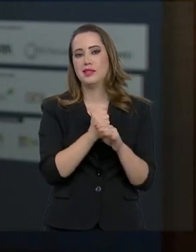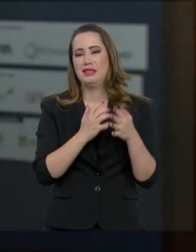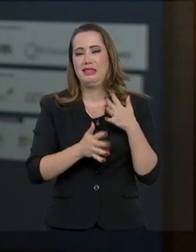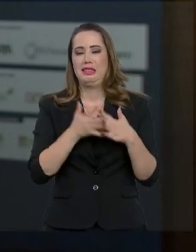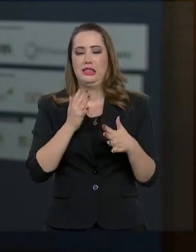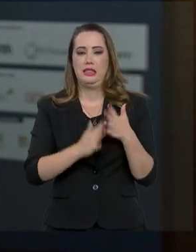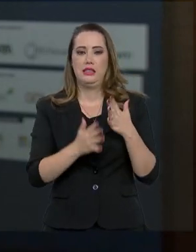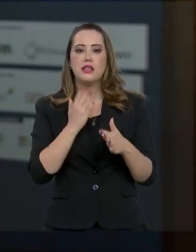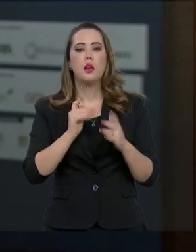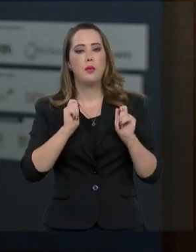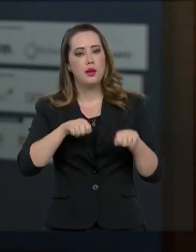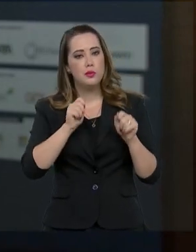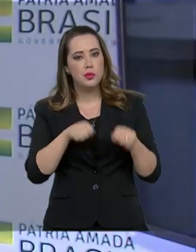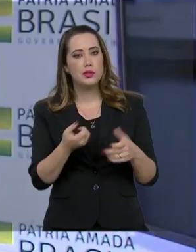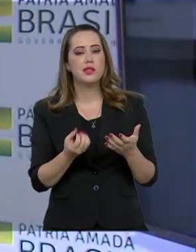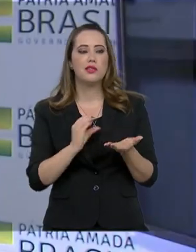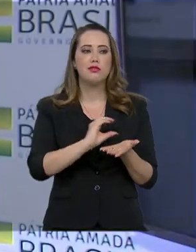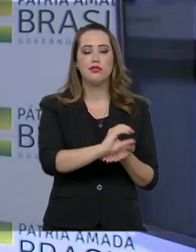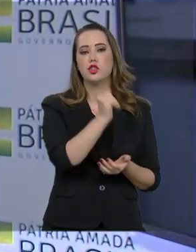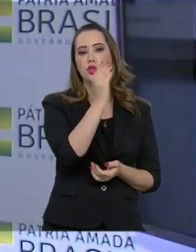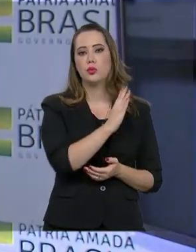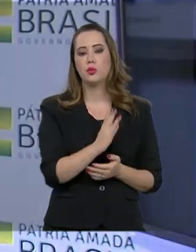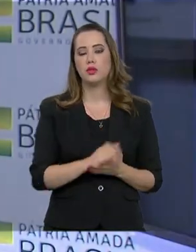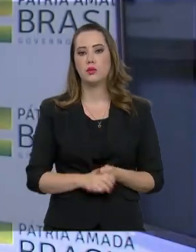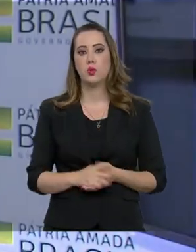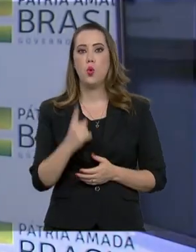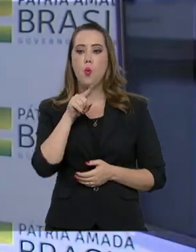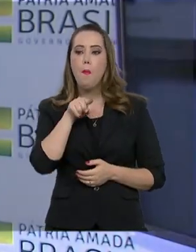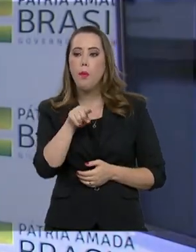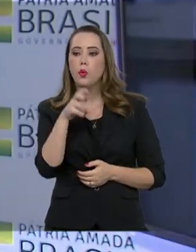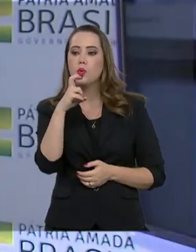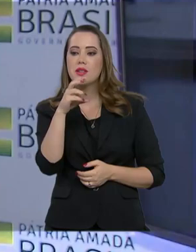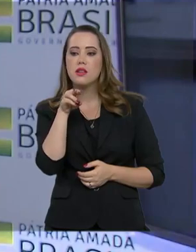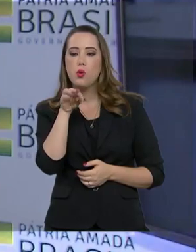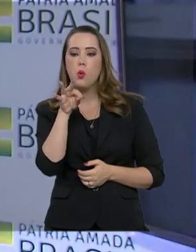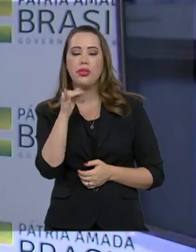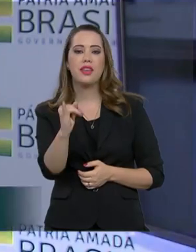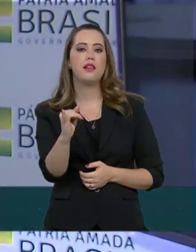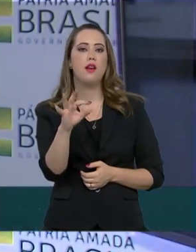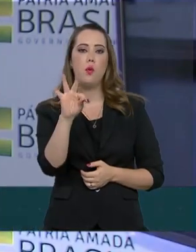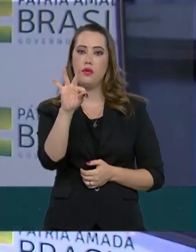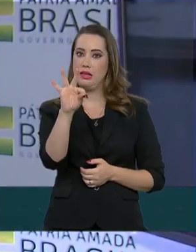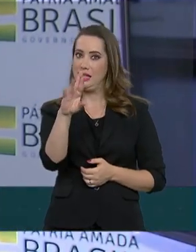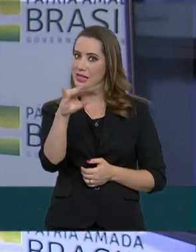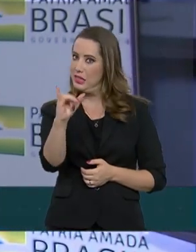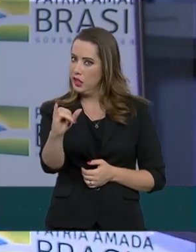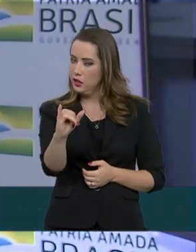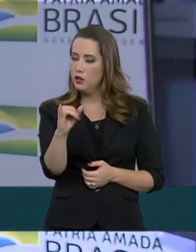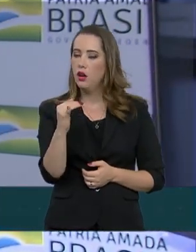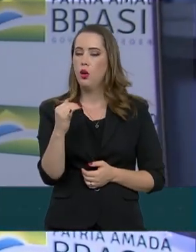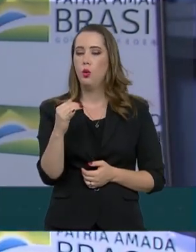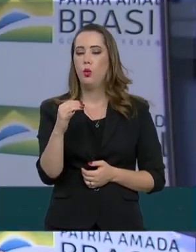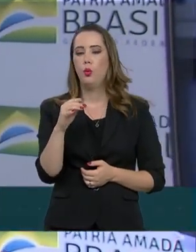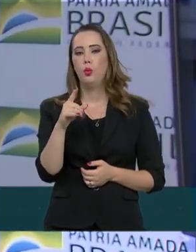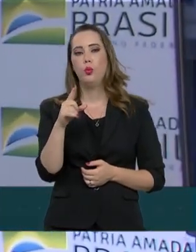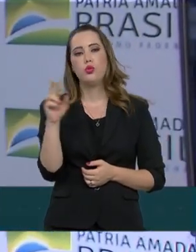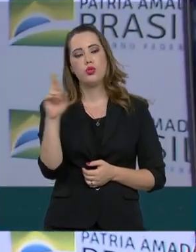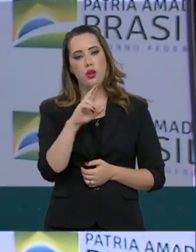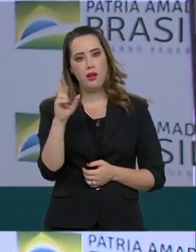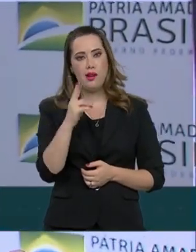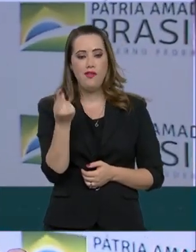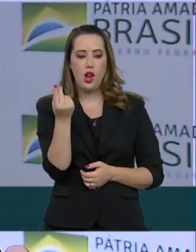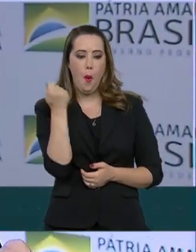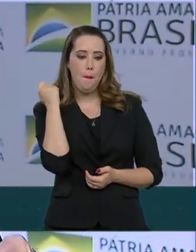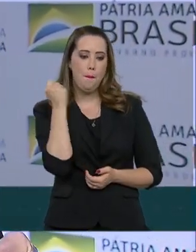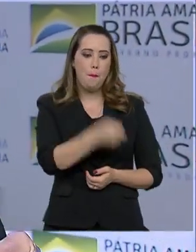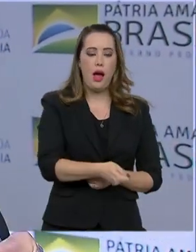do setor produtivo 1.5 trilhão de reais é o custo que as empresas têm no brasil além daquelas